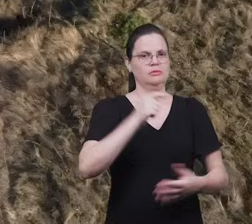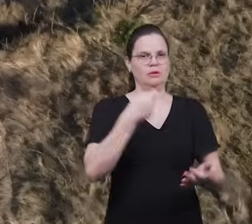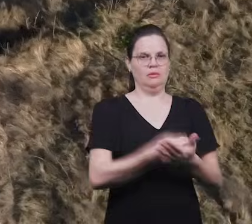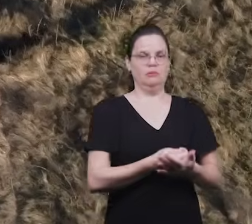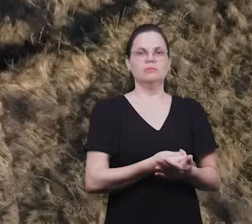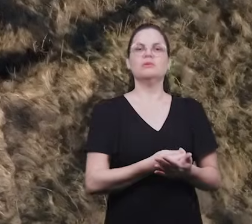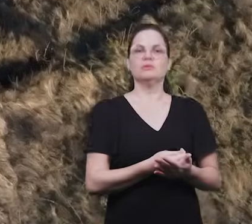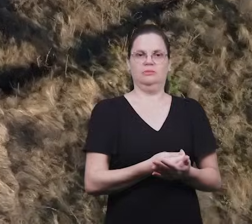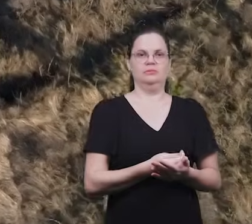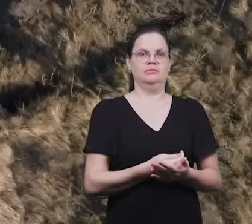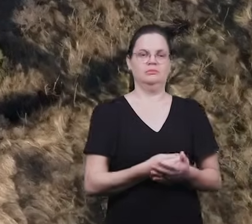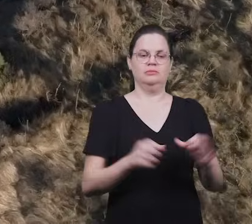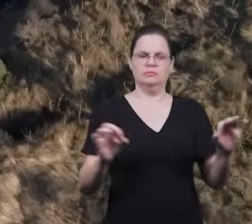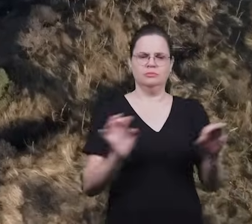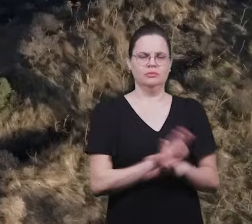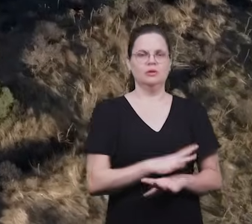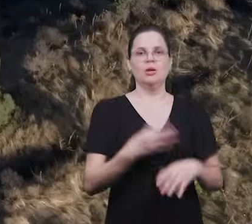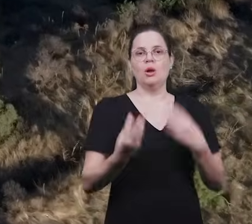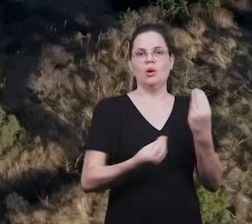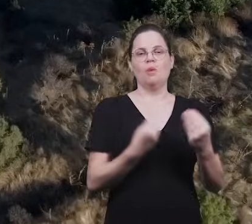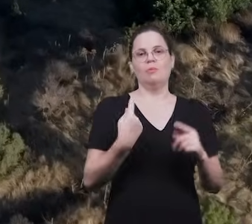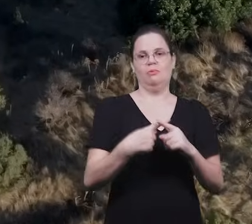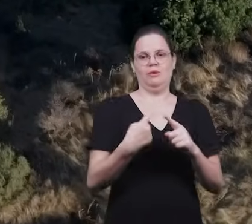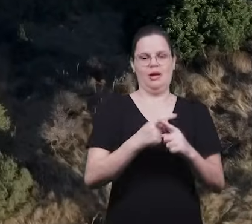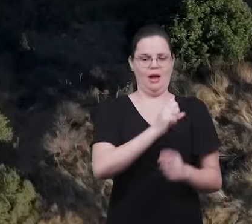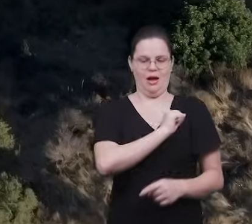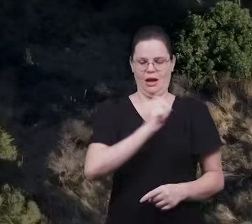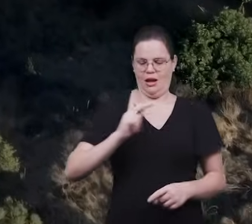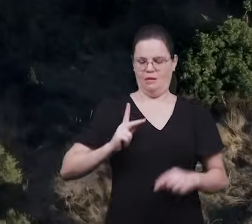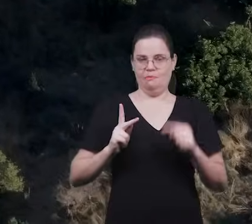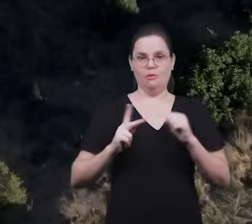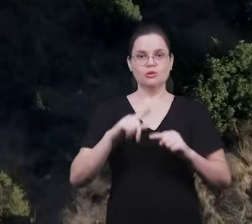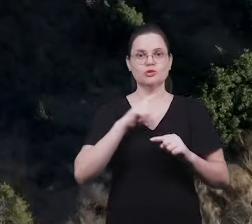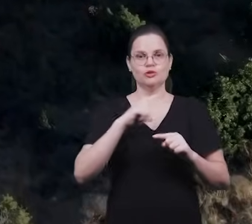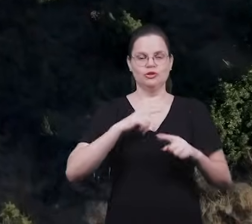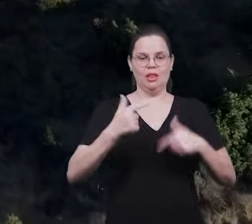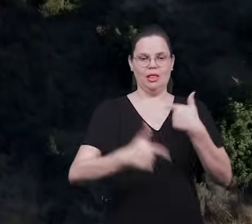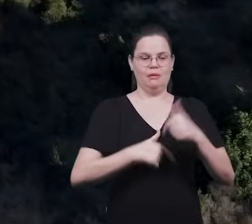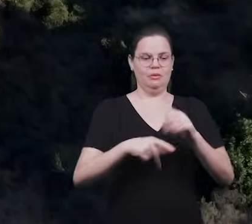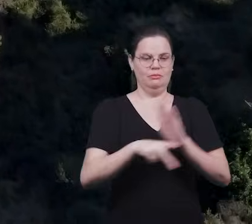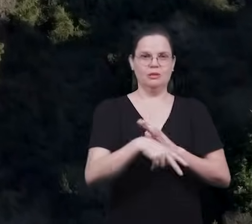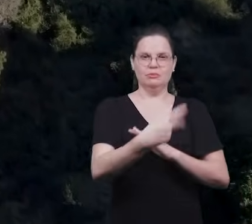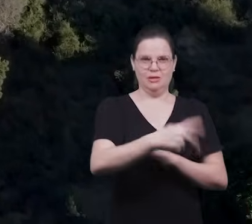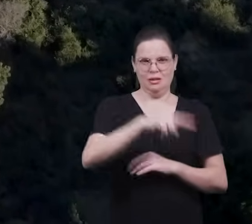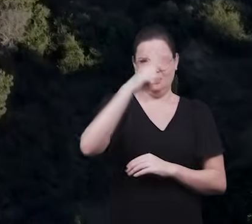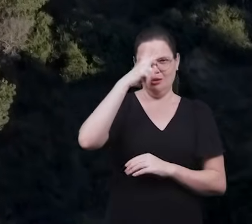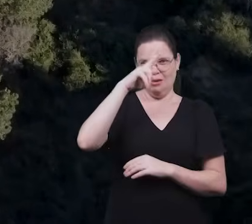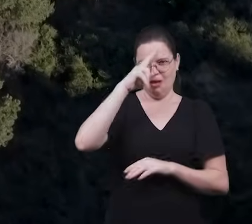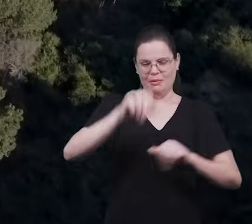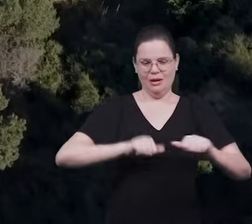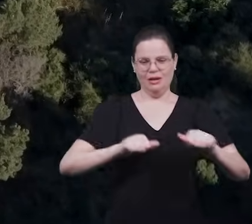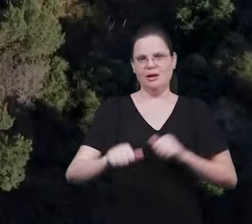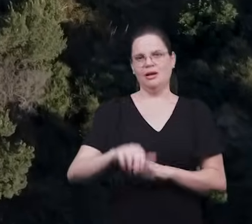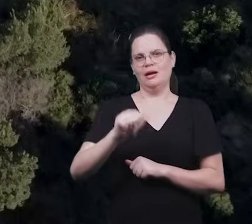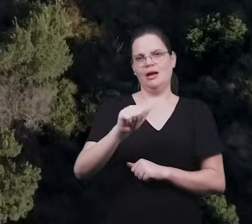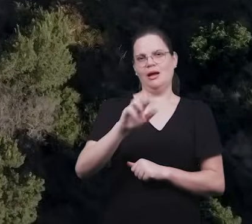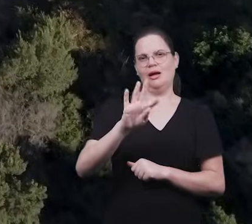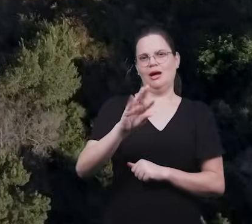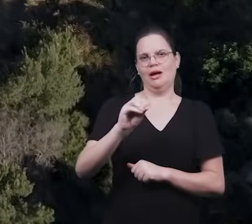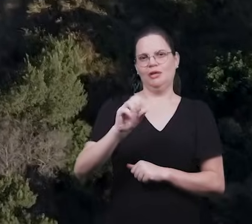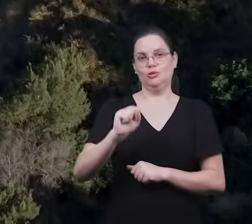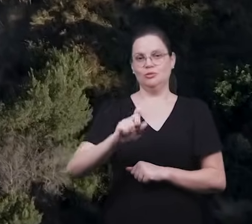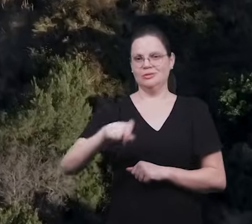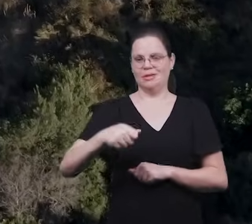essa doutrina foi estabelecida? Através dos Atos dos Apóstolos. Existe um livro na Bíblia, chamado de Atos dos Apóstolos.